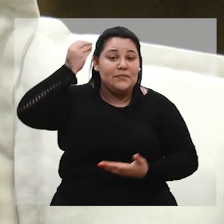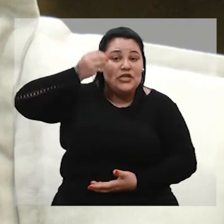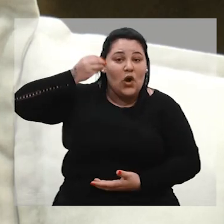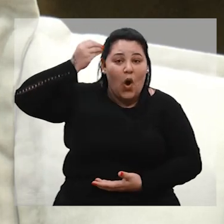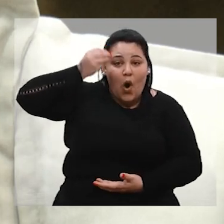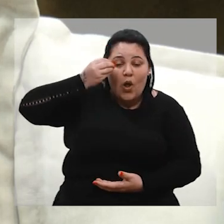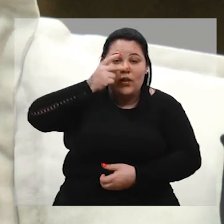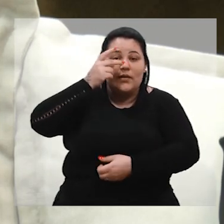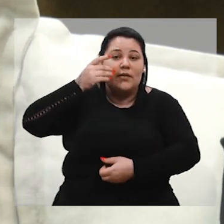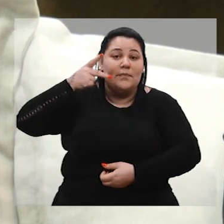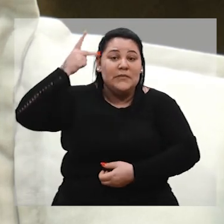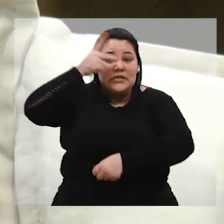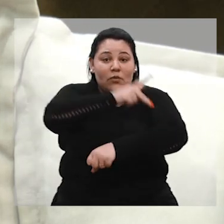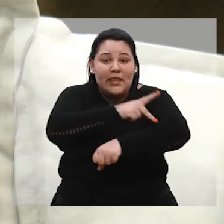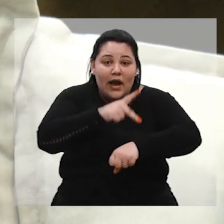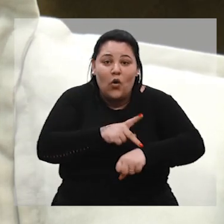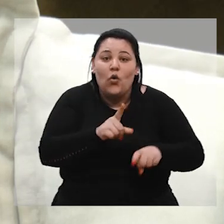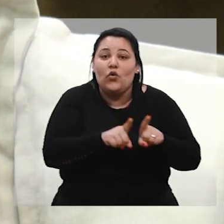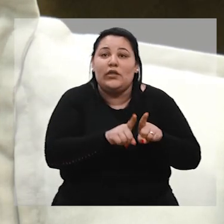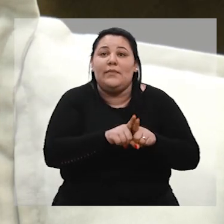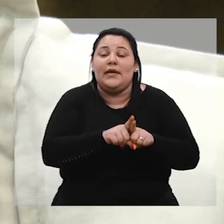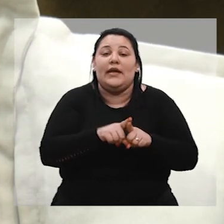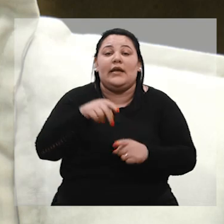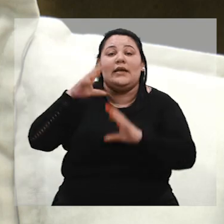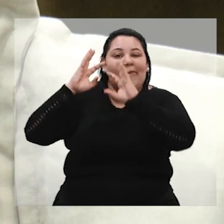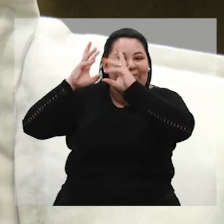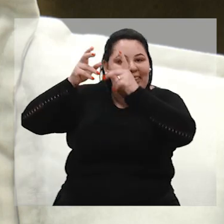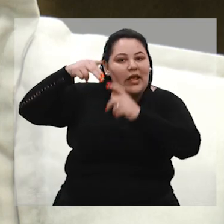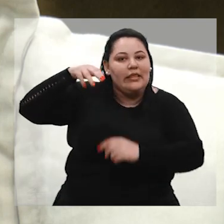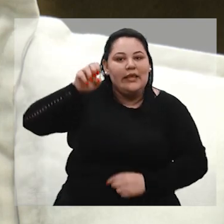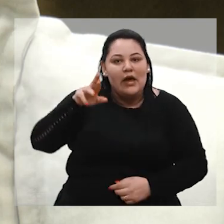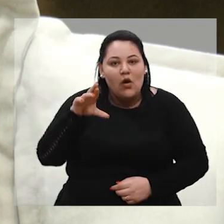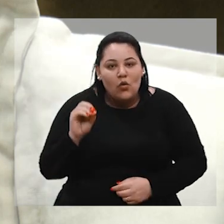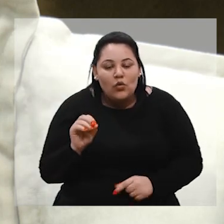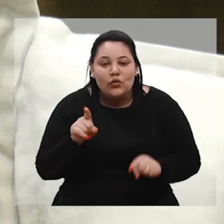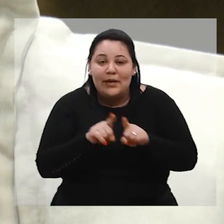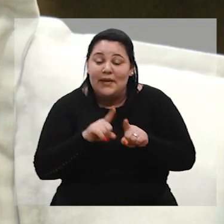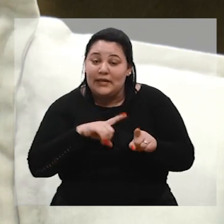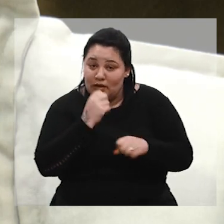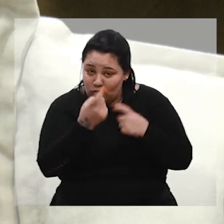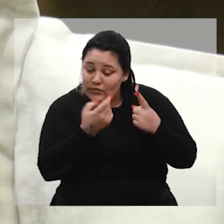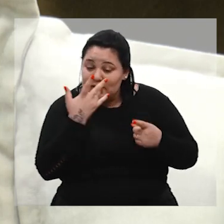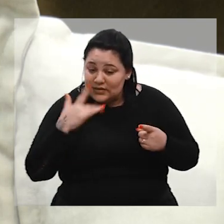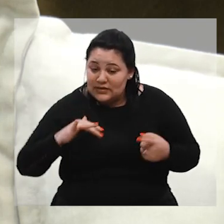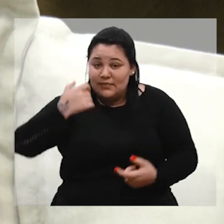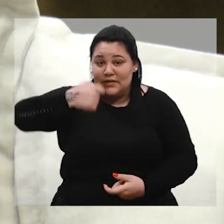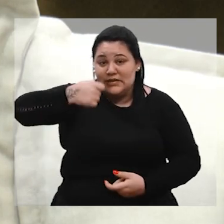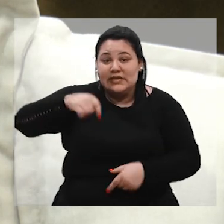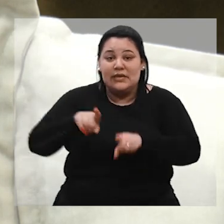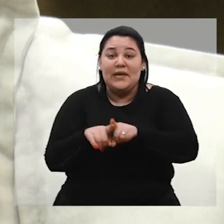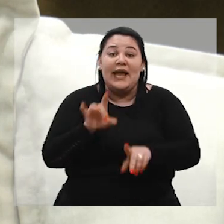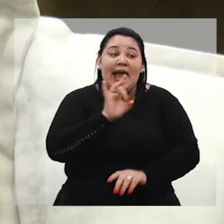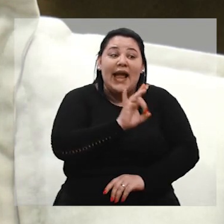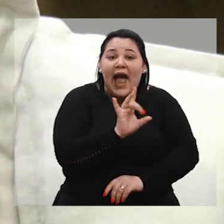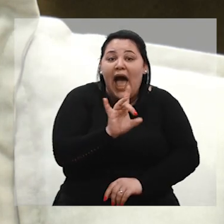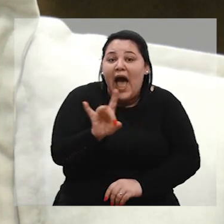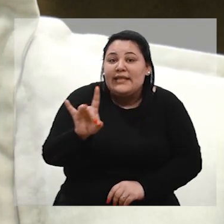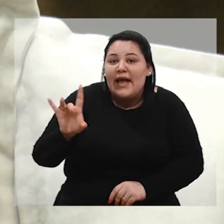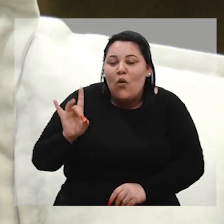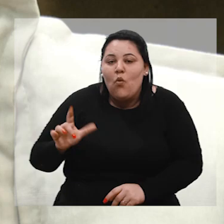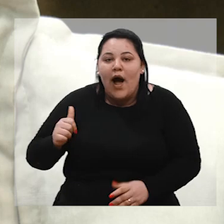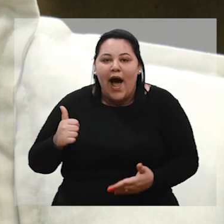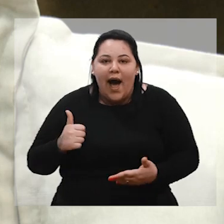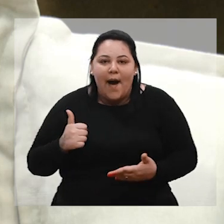os profissionais que atendem essas crianças, né? Psicólogos, pedagogos, a neuro também tem alguns